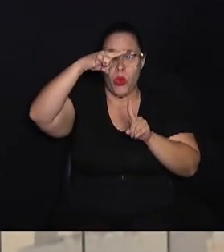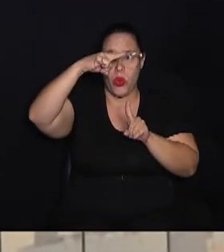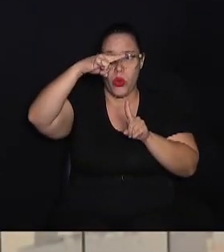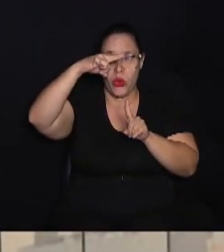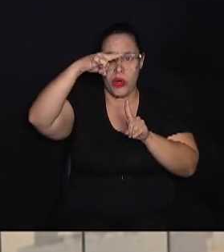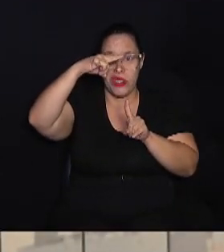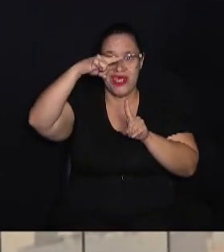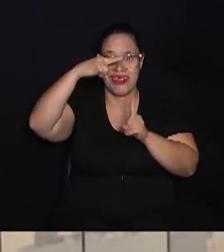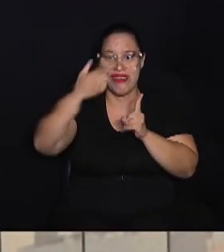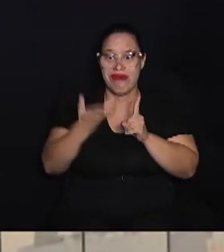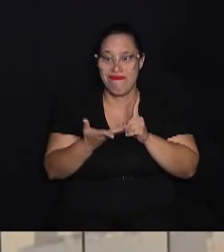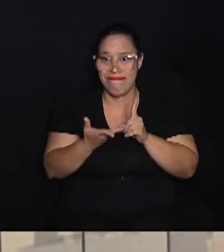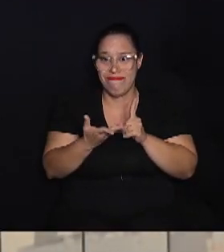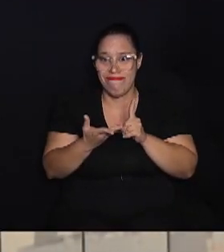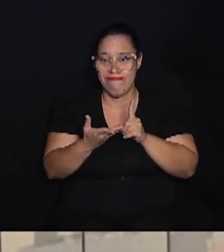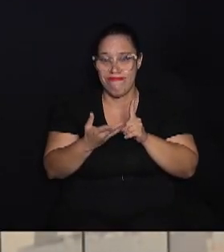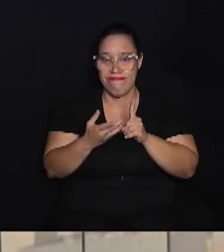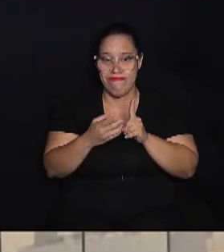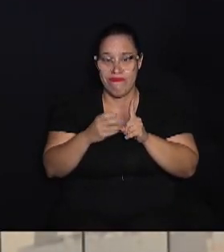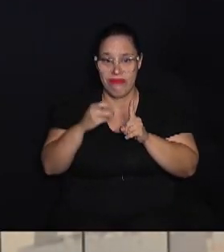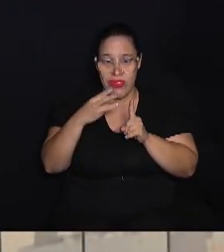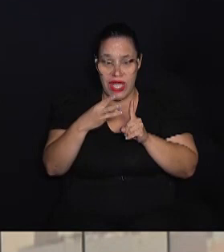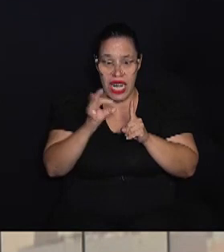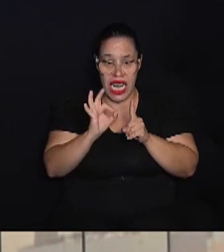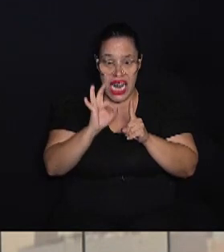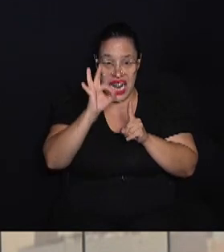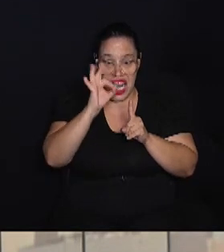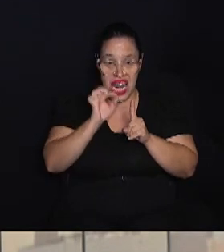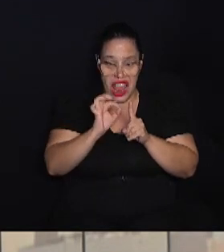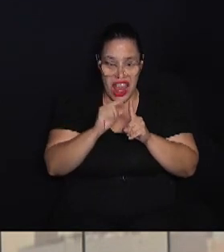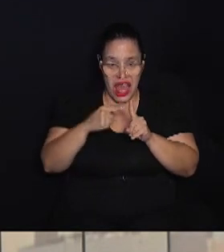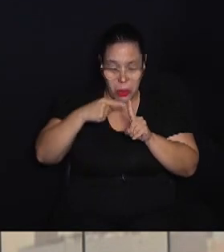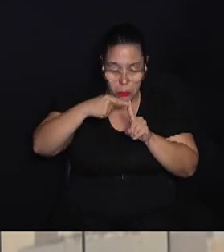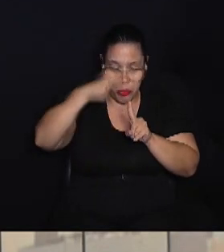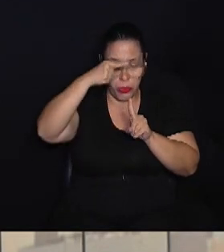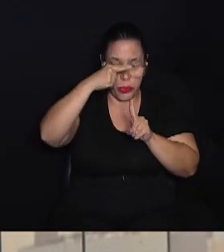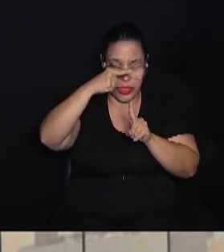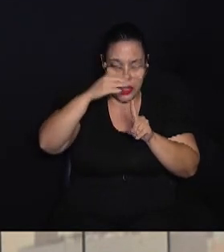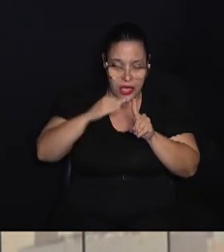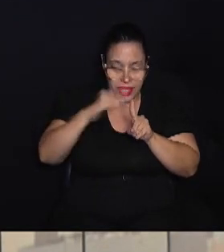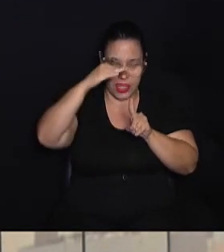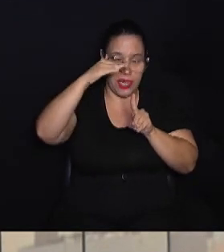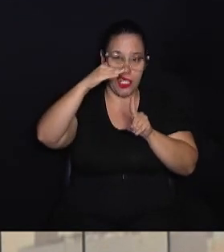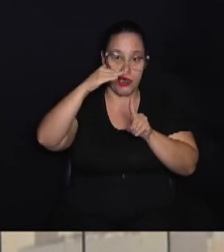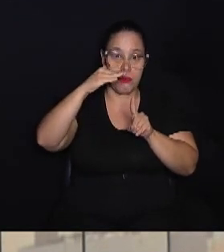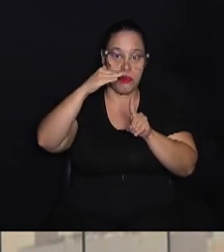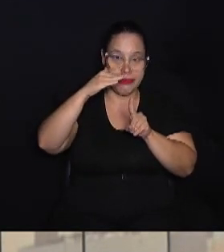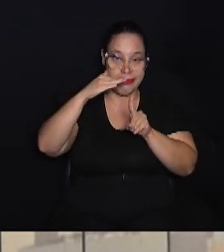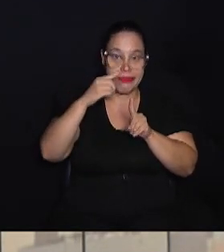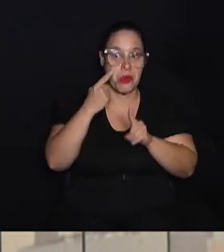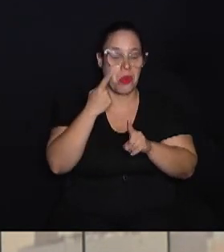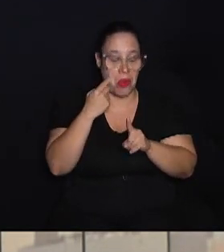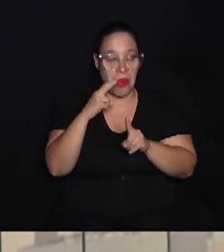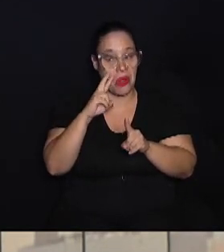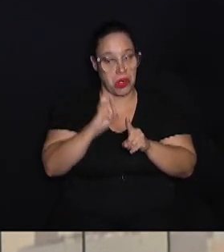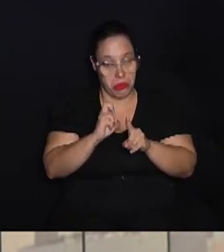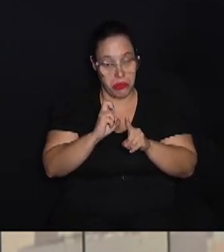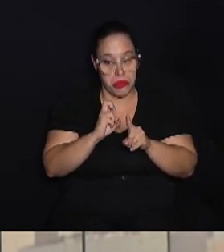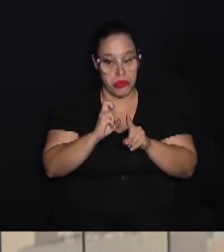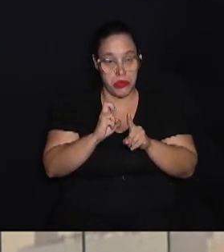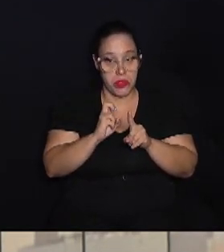Eu diria que, em termos médio, 3 graus, 2 a 3 graus acima da média, é o que a gente tem observado,